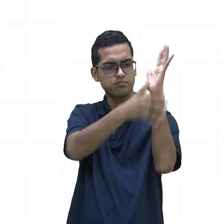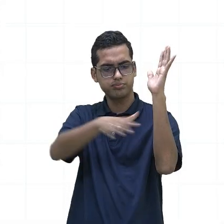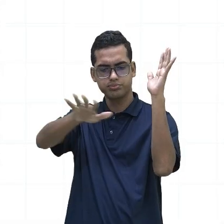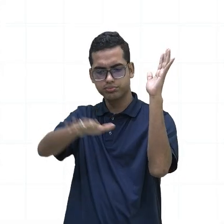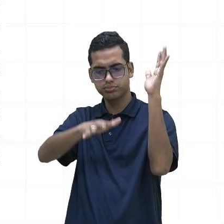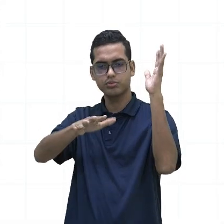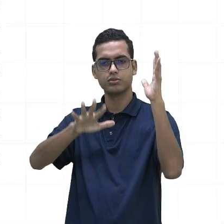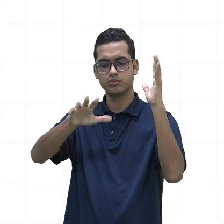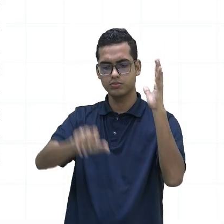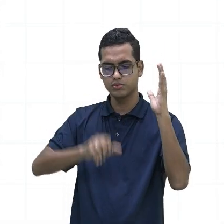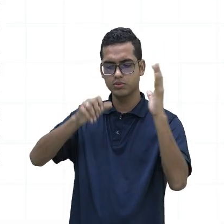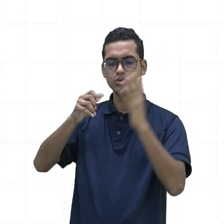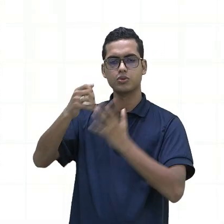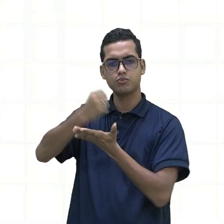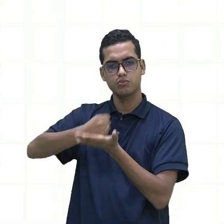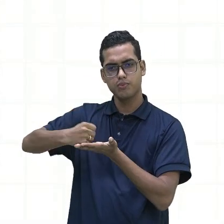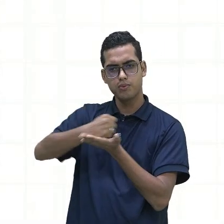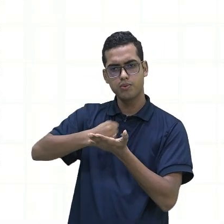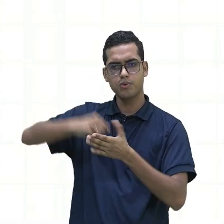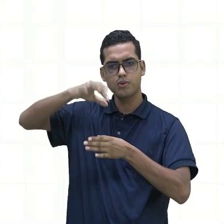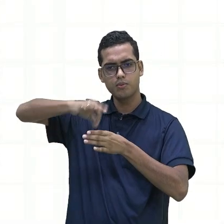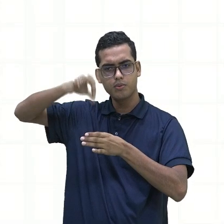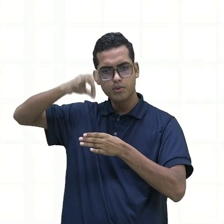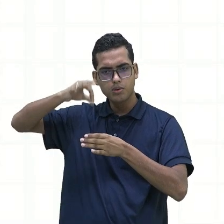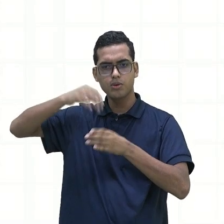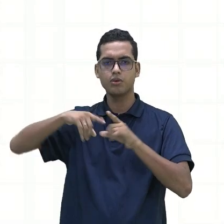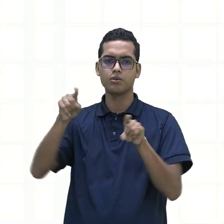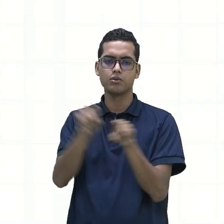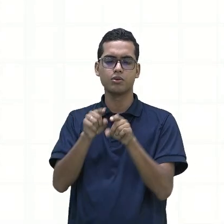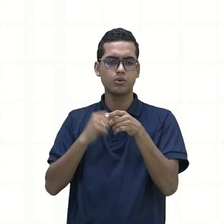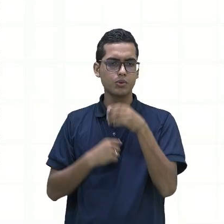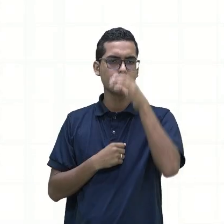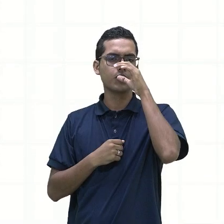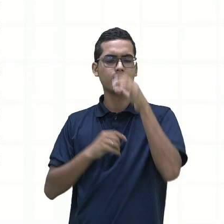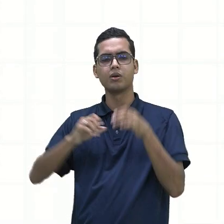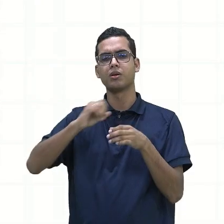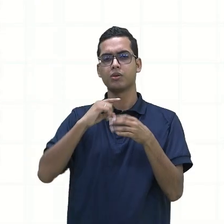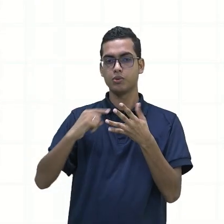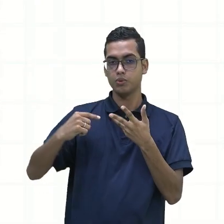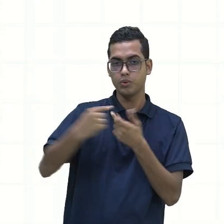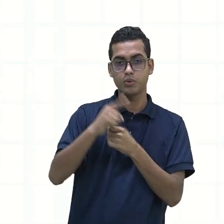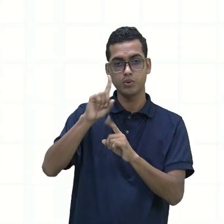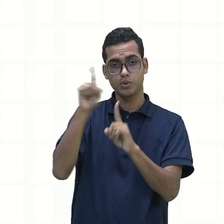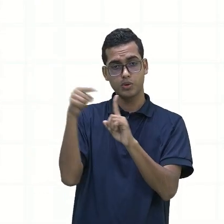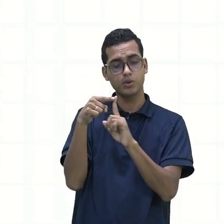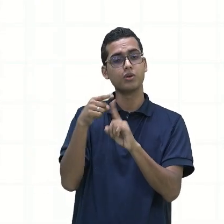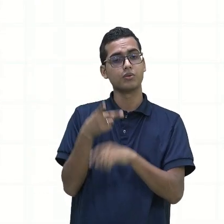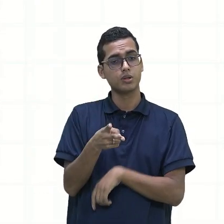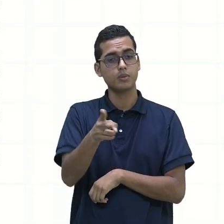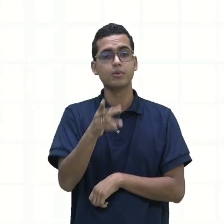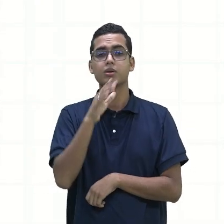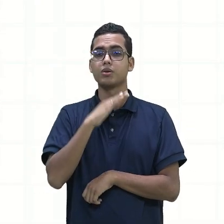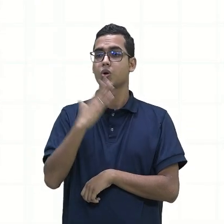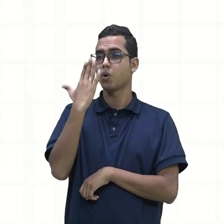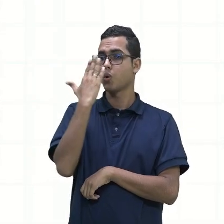que são utilizados com finalidades assim, ó, de alimentação. Tá? Então, são espécies que